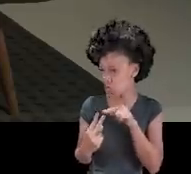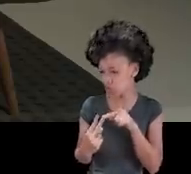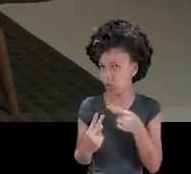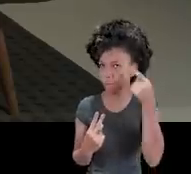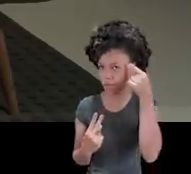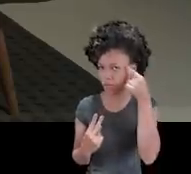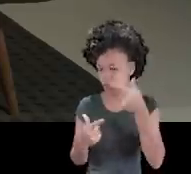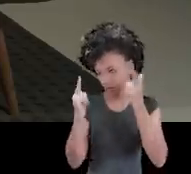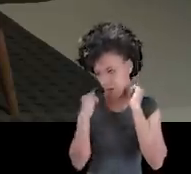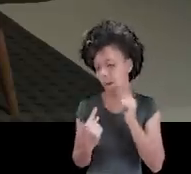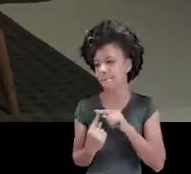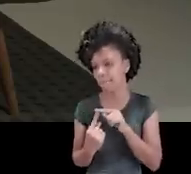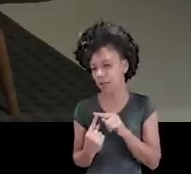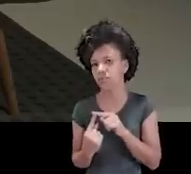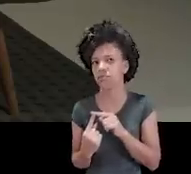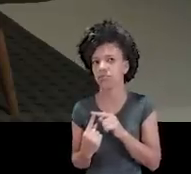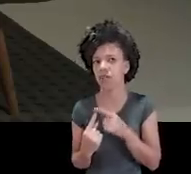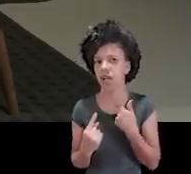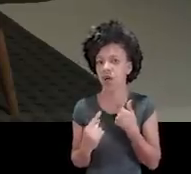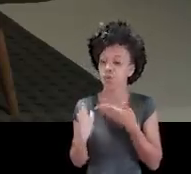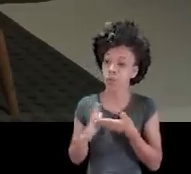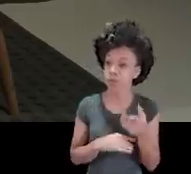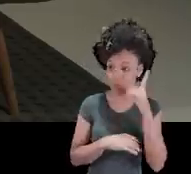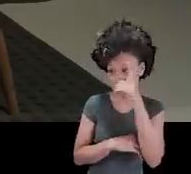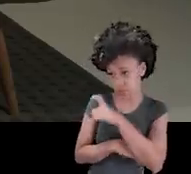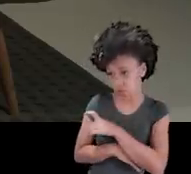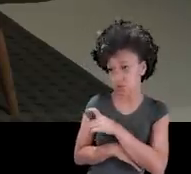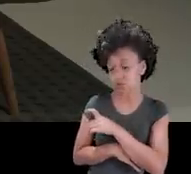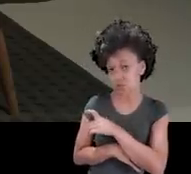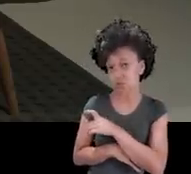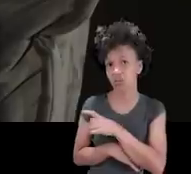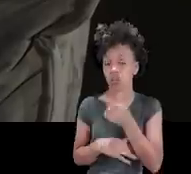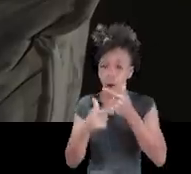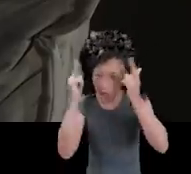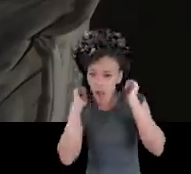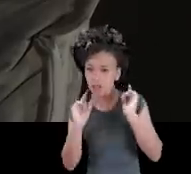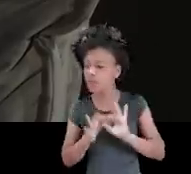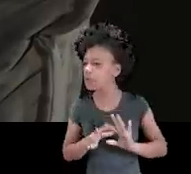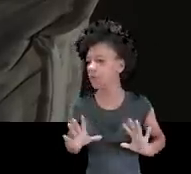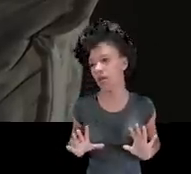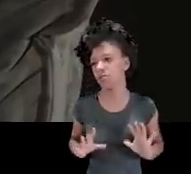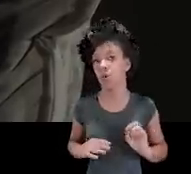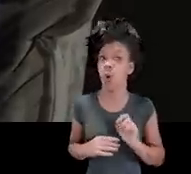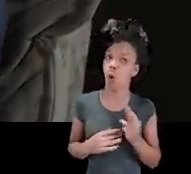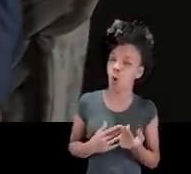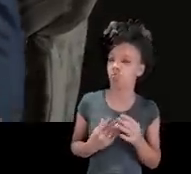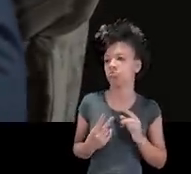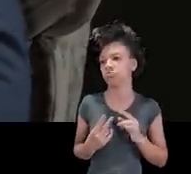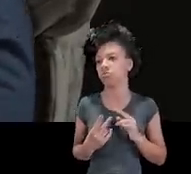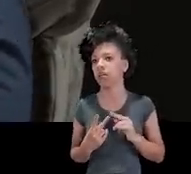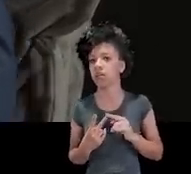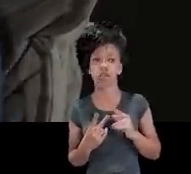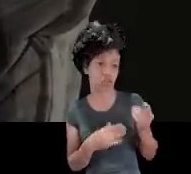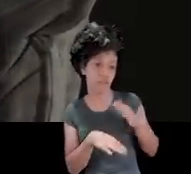fazem eu pensar em ser careca. O primeiro lado é, estou passando por uma dificuldade e aí eu raspo e me liberto. Uhum. Ou que é um passo acima, que é o que